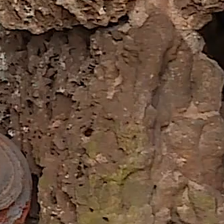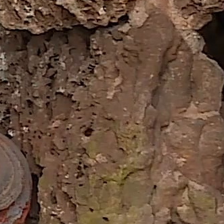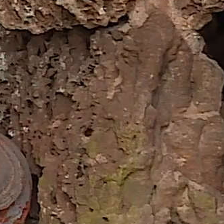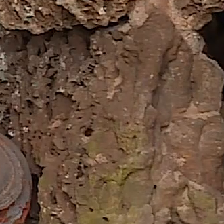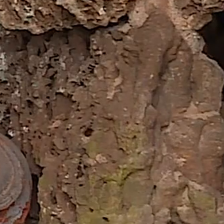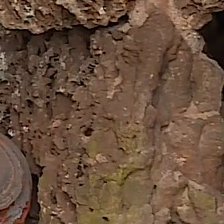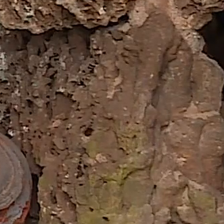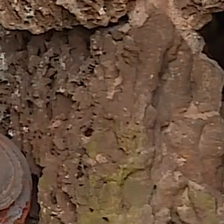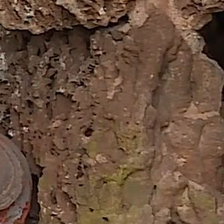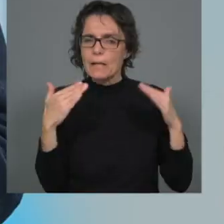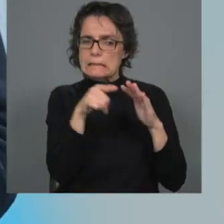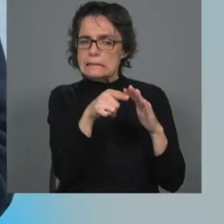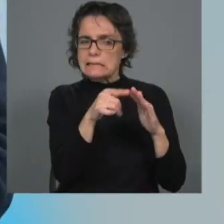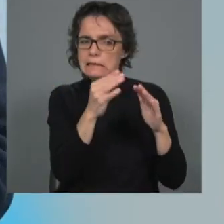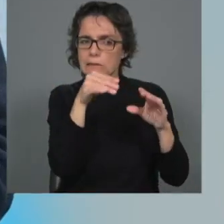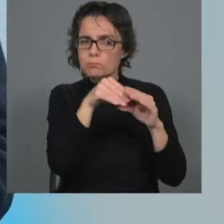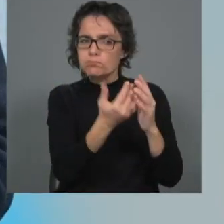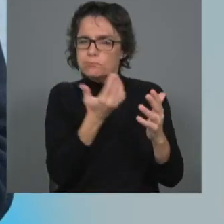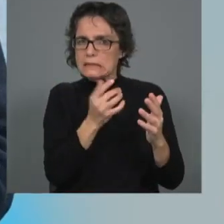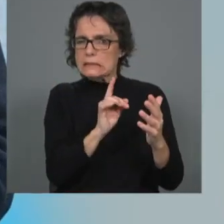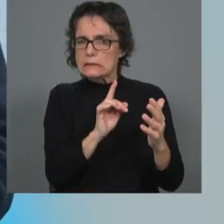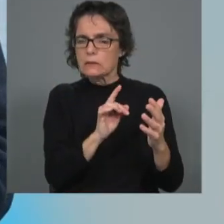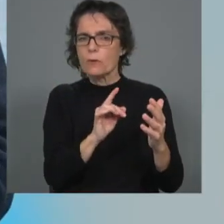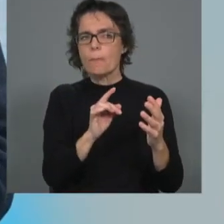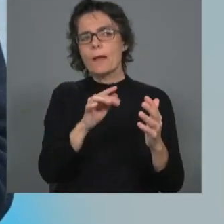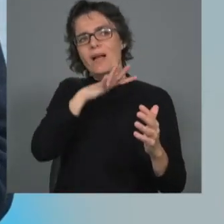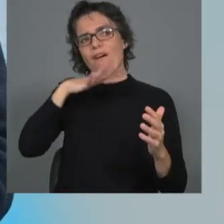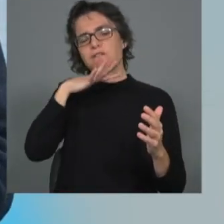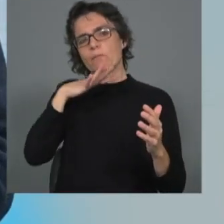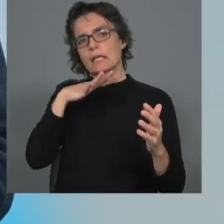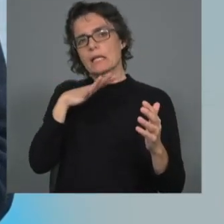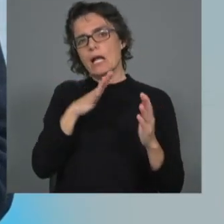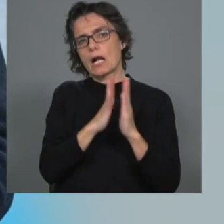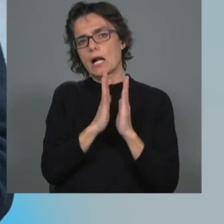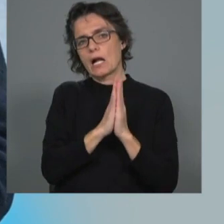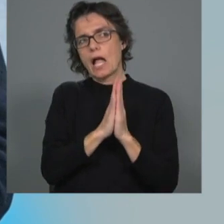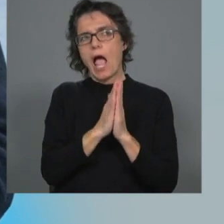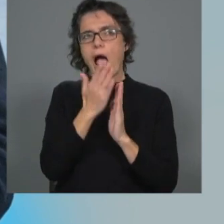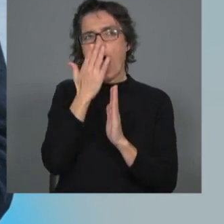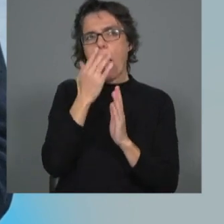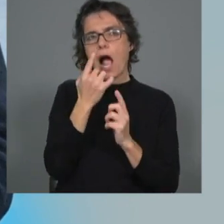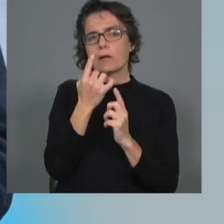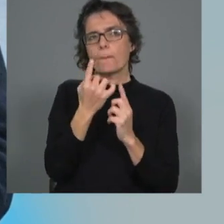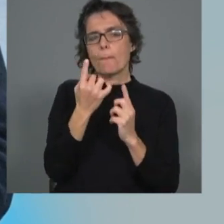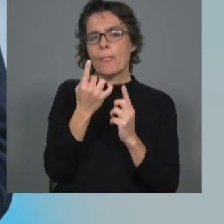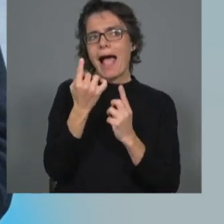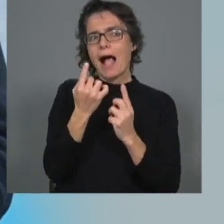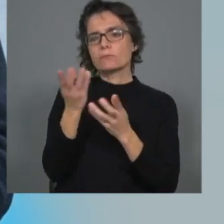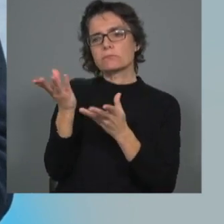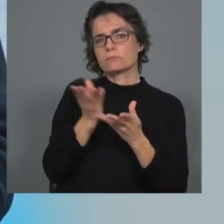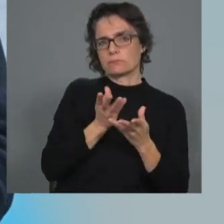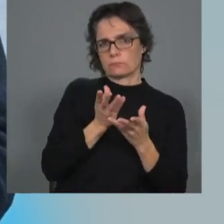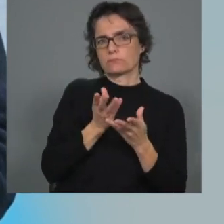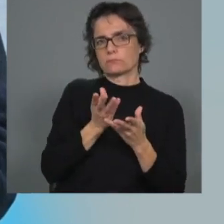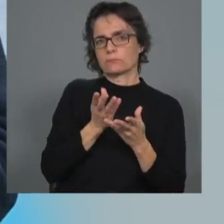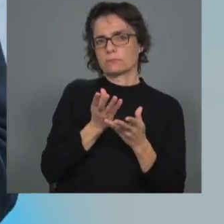esboçar nenhuma palavra. A Sagrada Família, no contexto do presépio, é um agente passivo. É alguém que recebe.